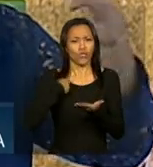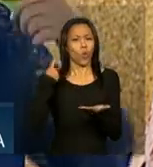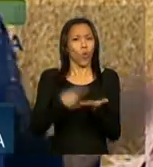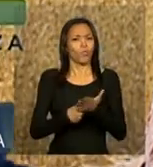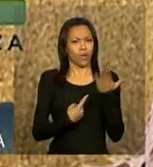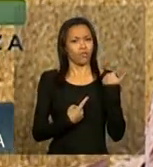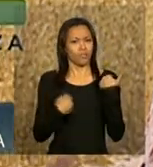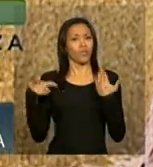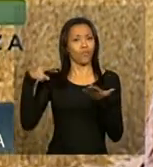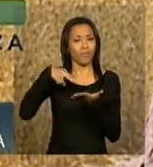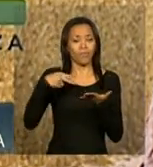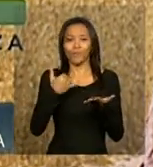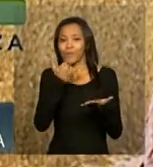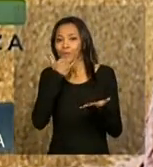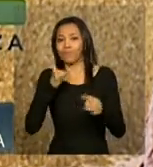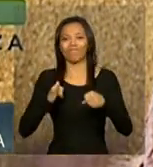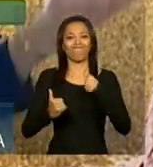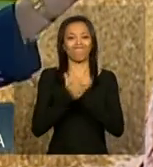e não vim, porque eu não podia vir.